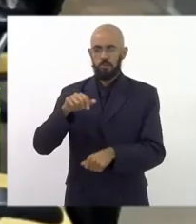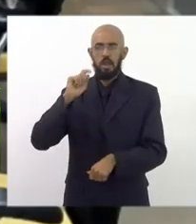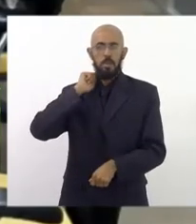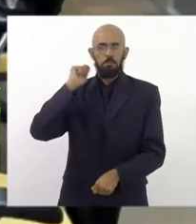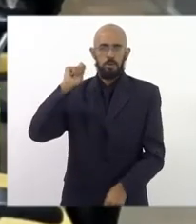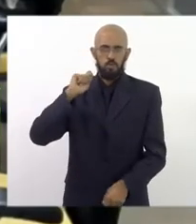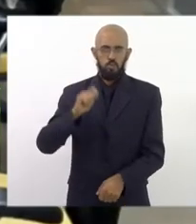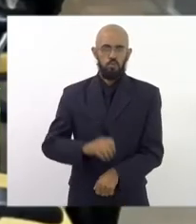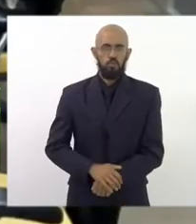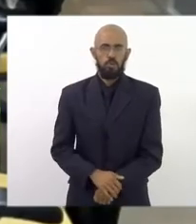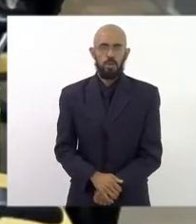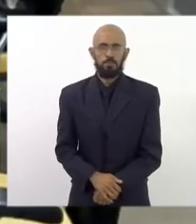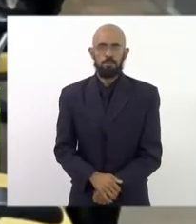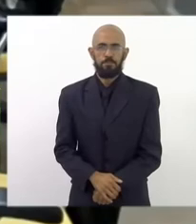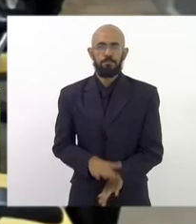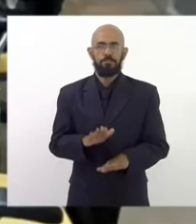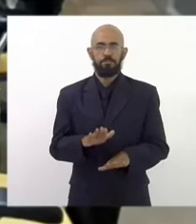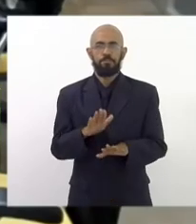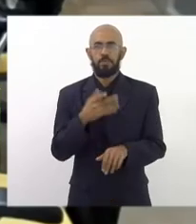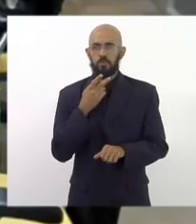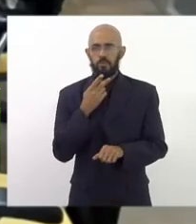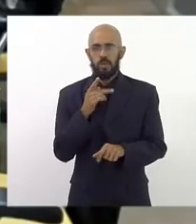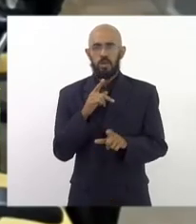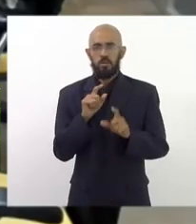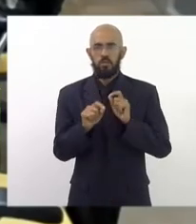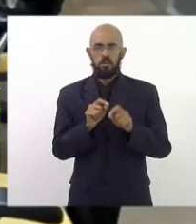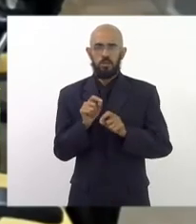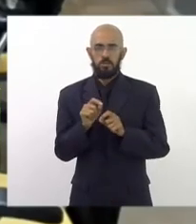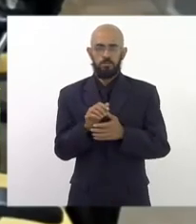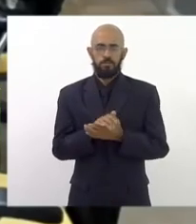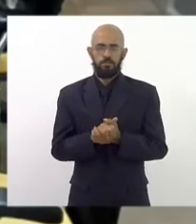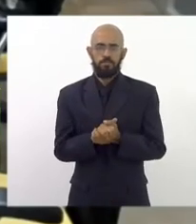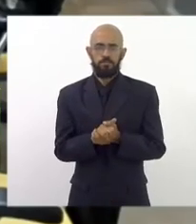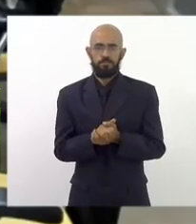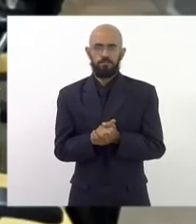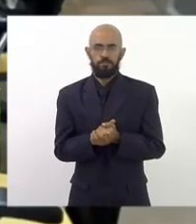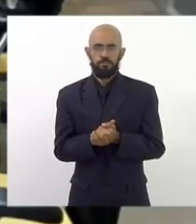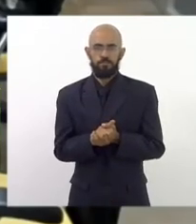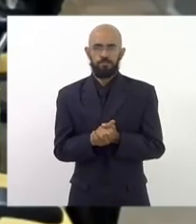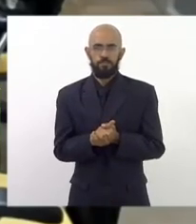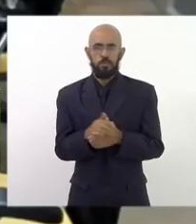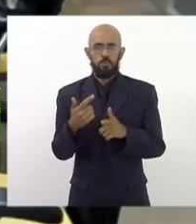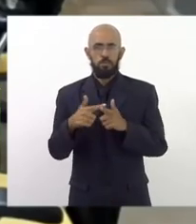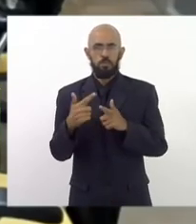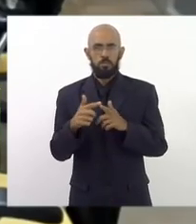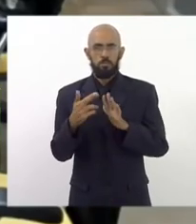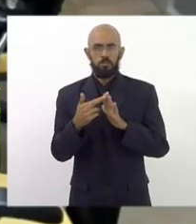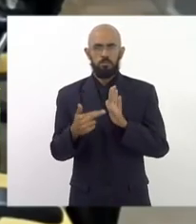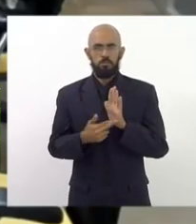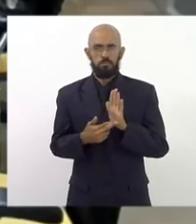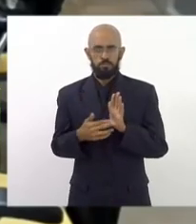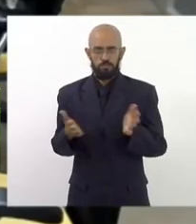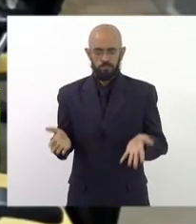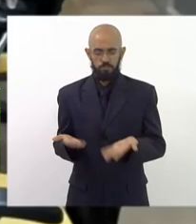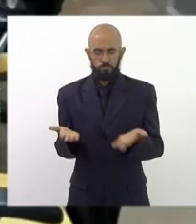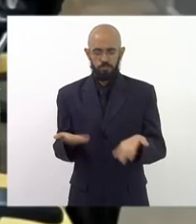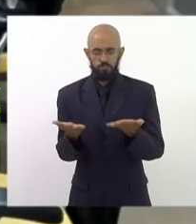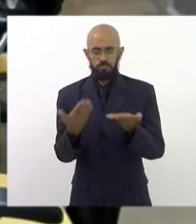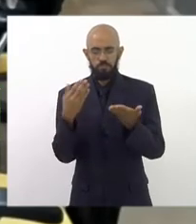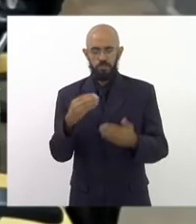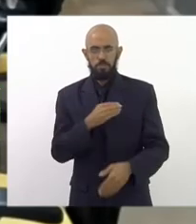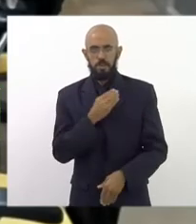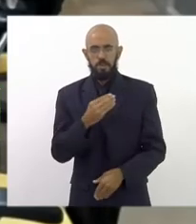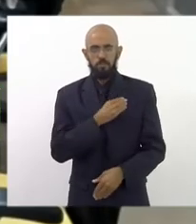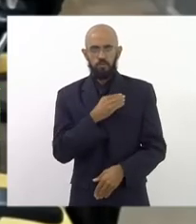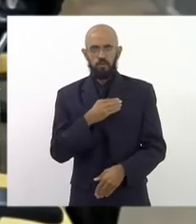encaminhar, mas dizer que a questão do relatório, dos incentivos e benefícios fiscais, eu já estou